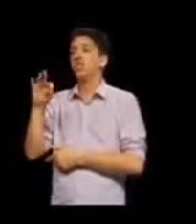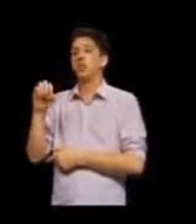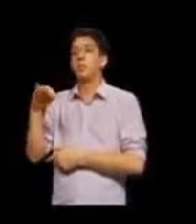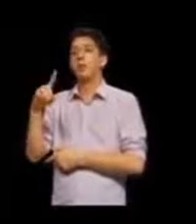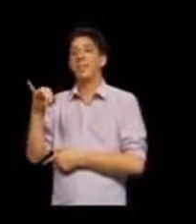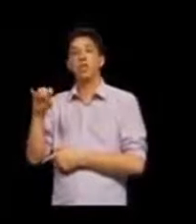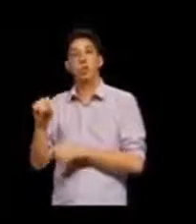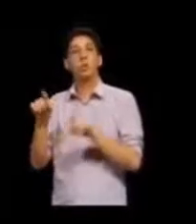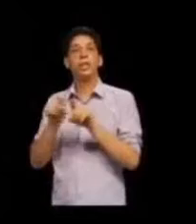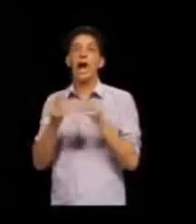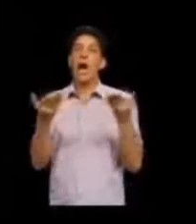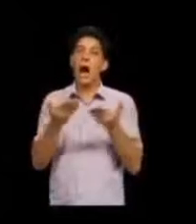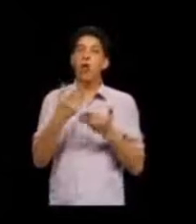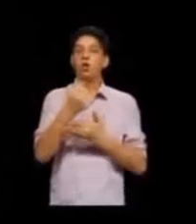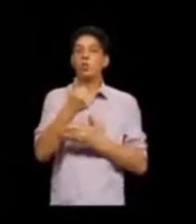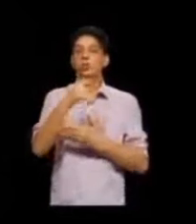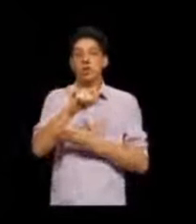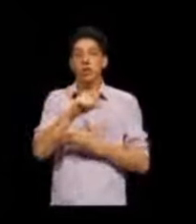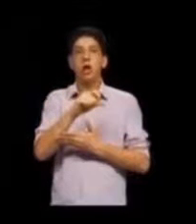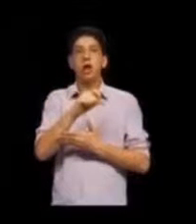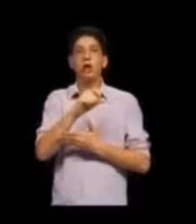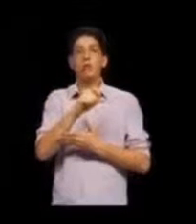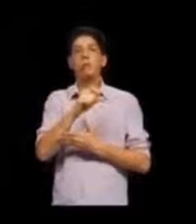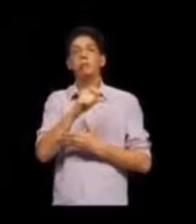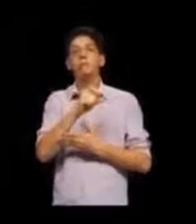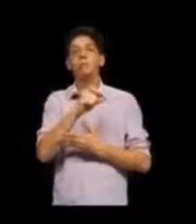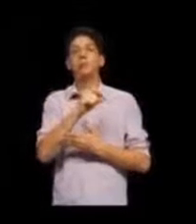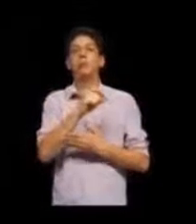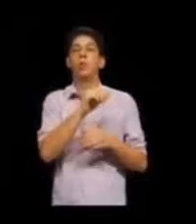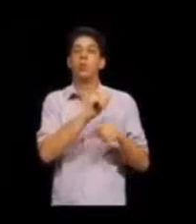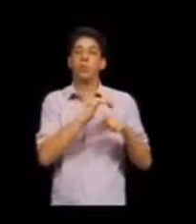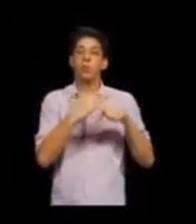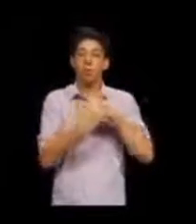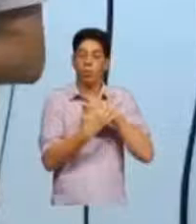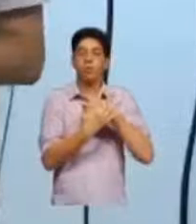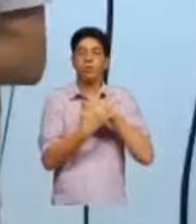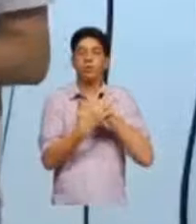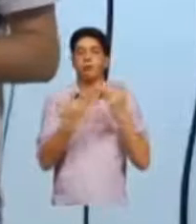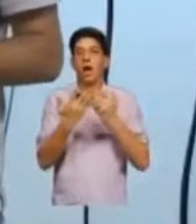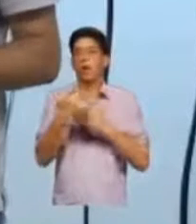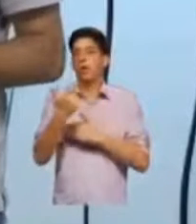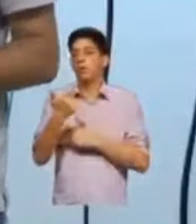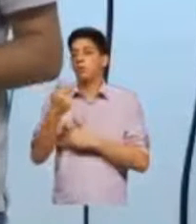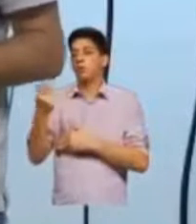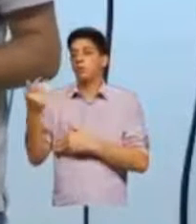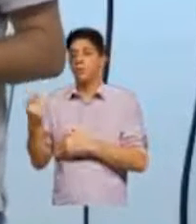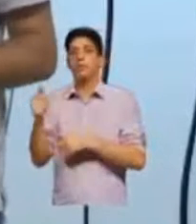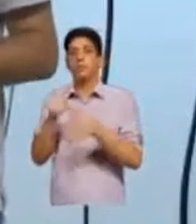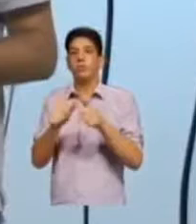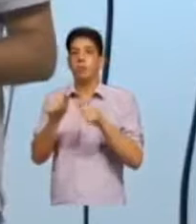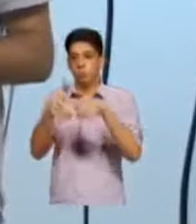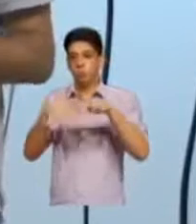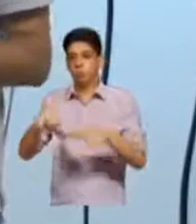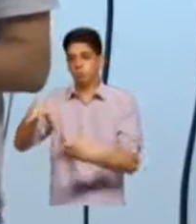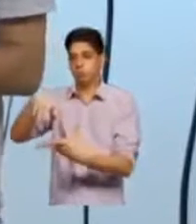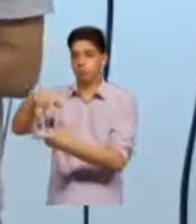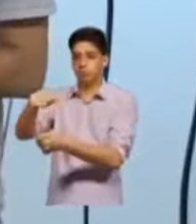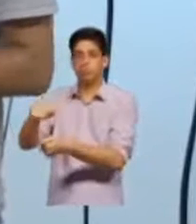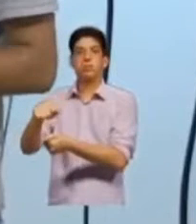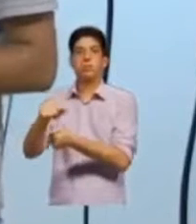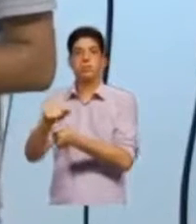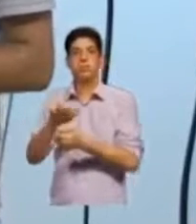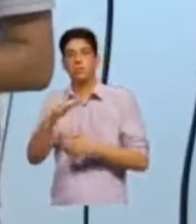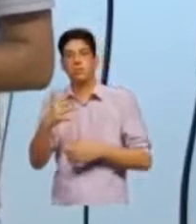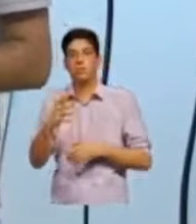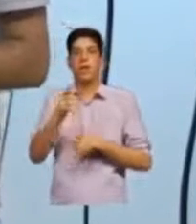do Covid-19. Em 2020 virou pandemia. Estima-se que nós temos até inícios de maio, meados de maio mais ou